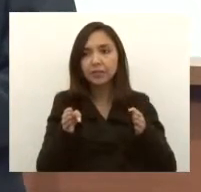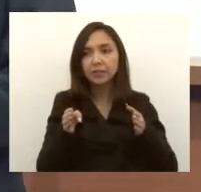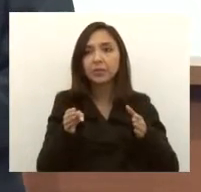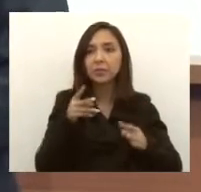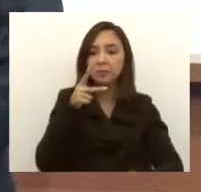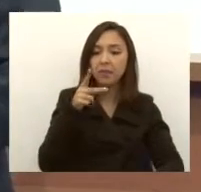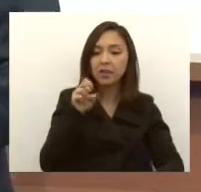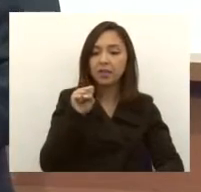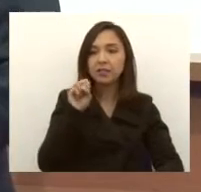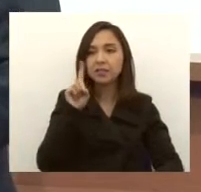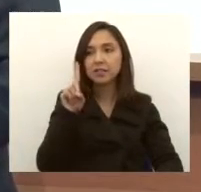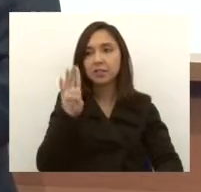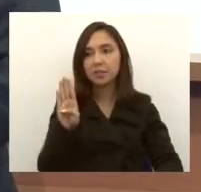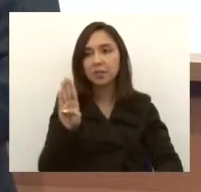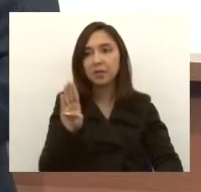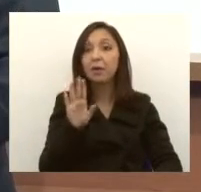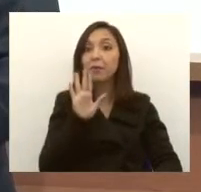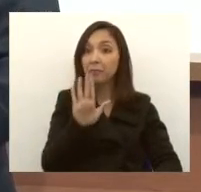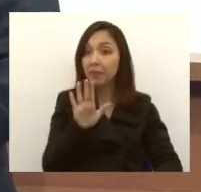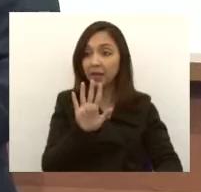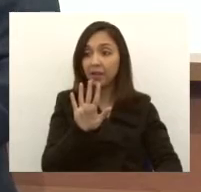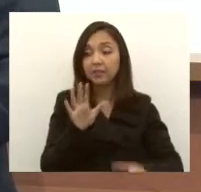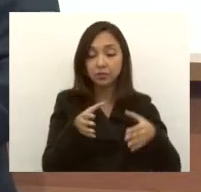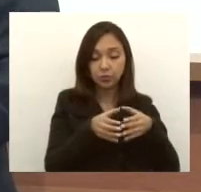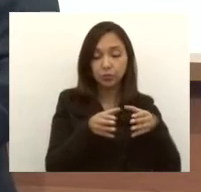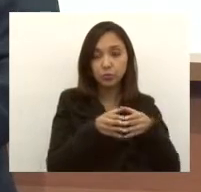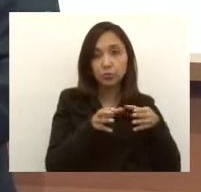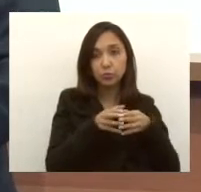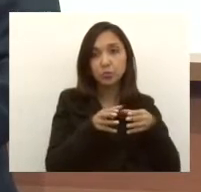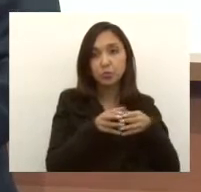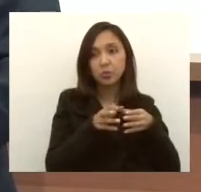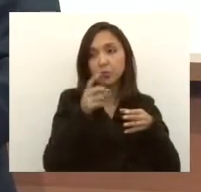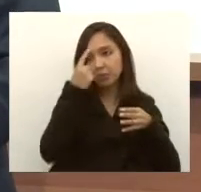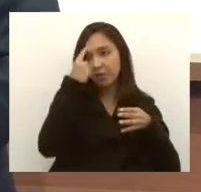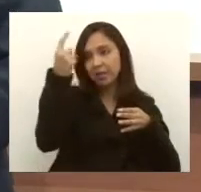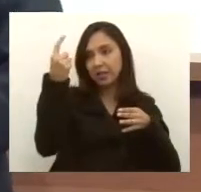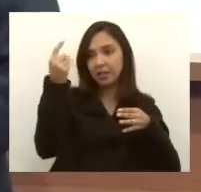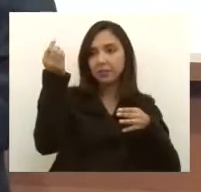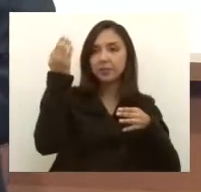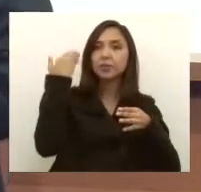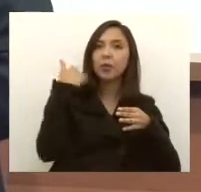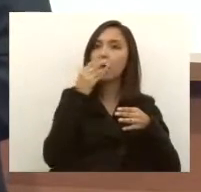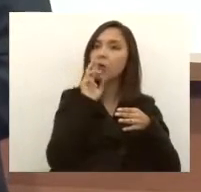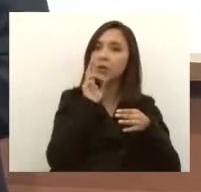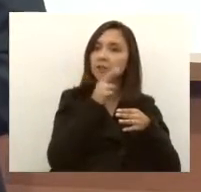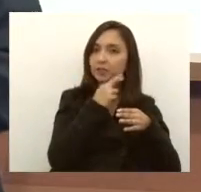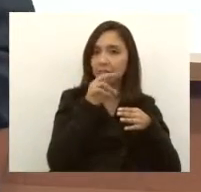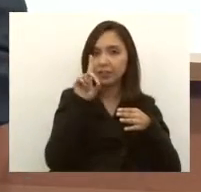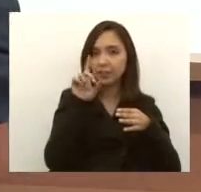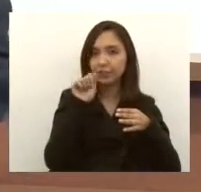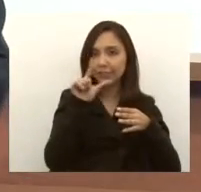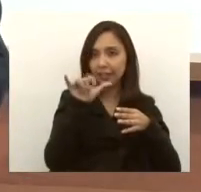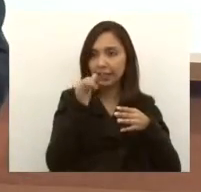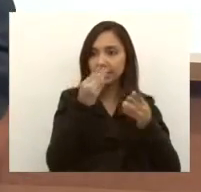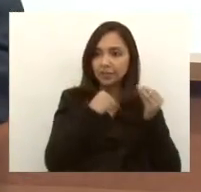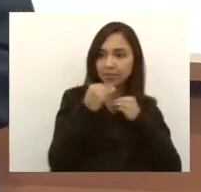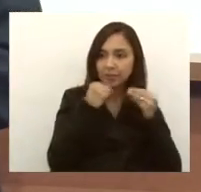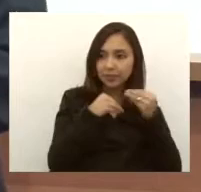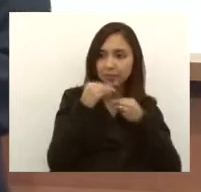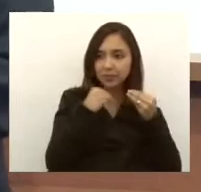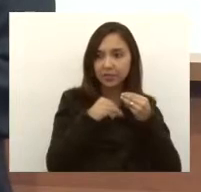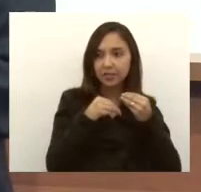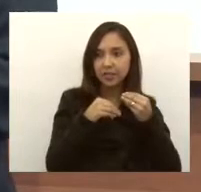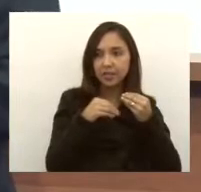o PSDB. Mas tinha um grupo, Paulo Sérgio lembra dessa história, nós fomos almoçar lá no Dallas, ele e o Zé Winter,